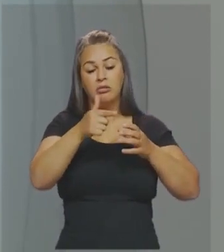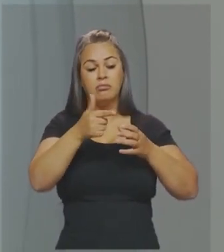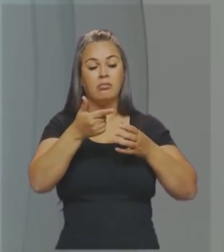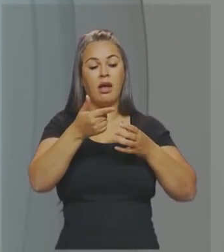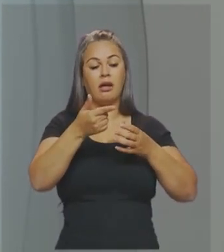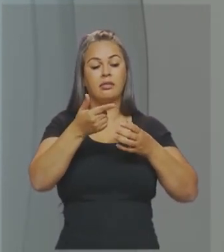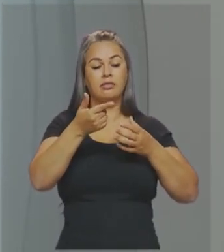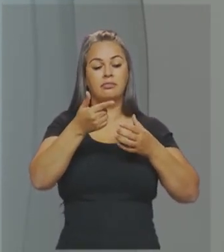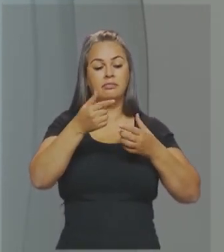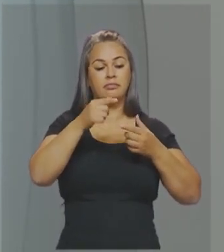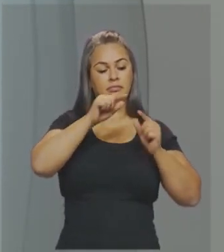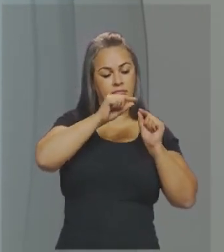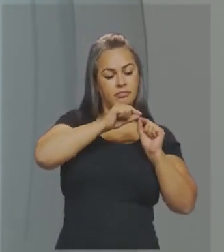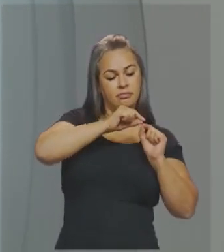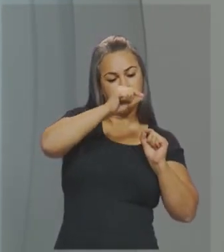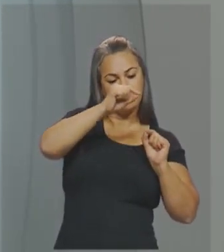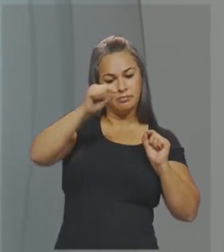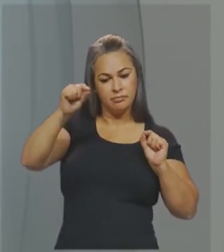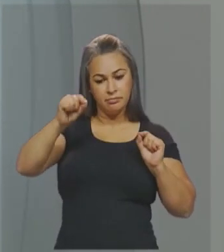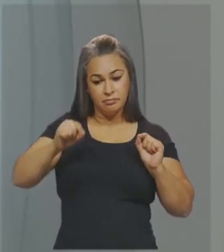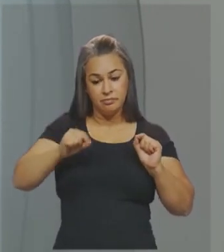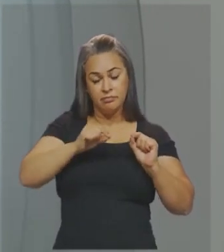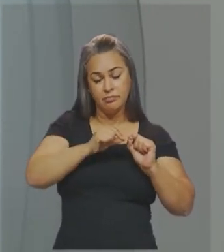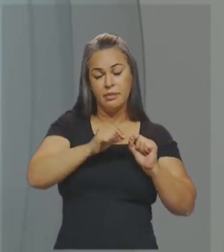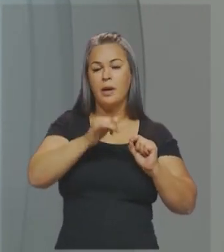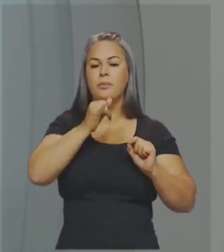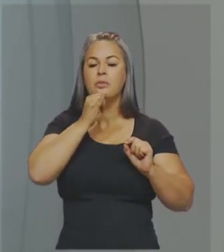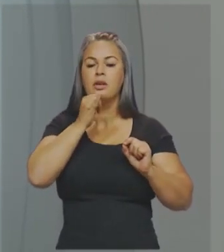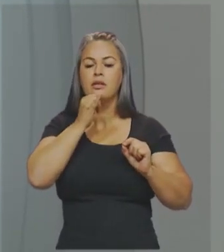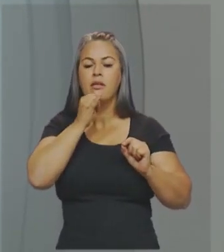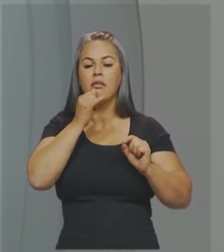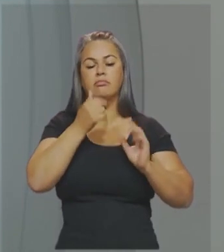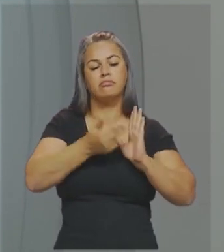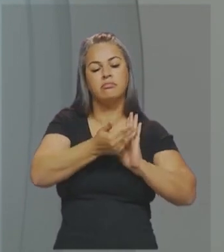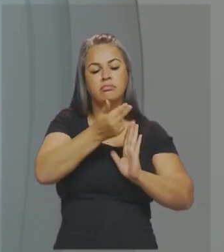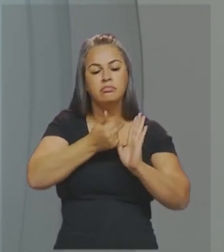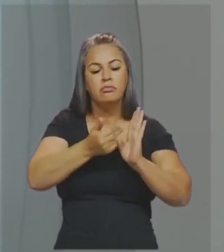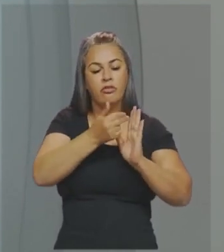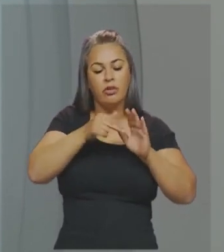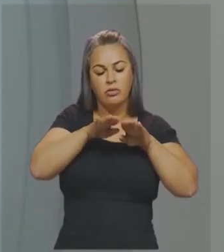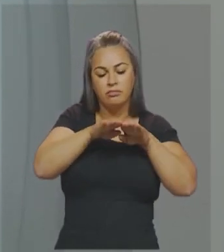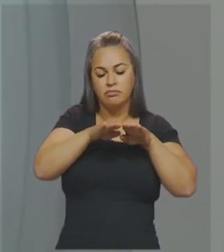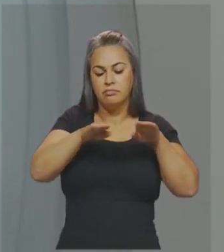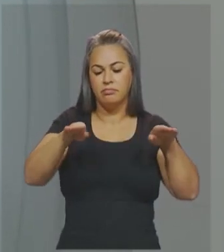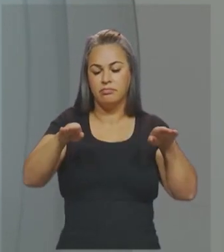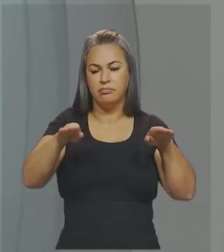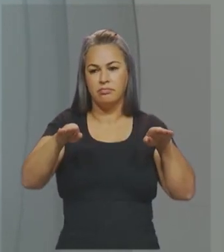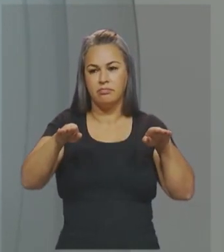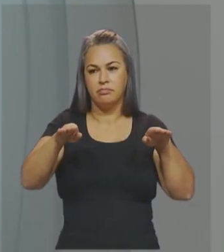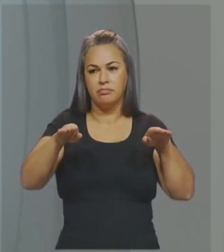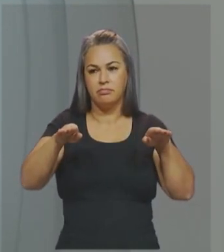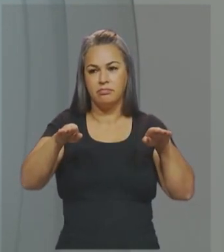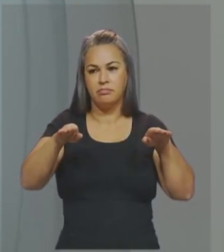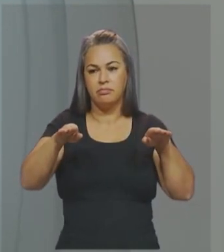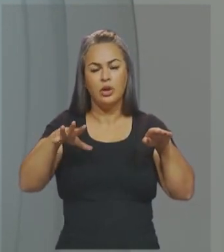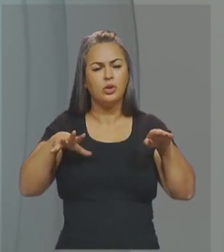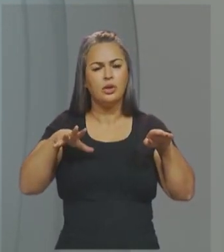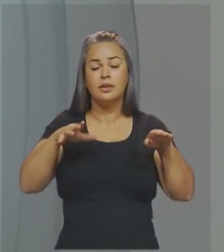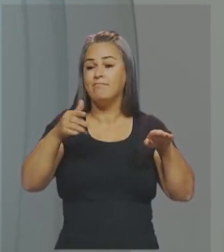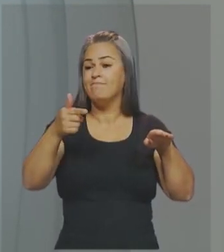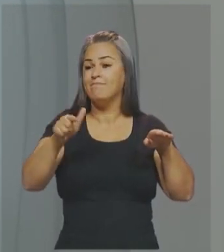planas, né? Aquelas figuras planas que não tem, que seja